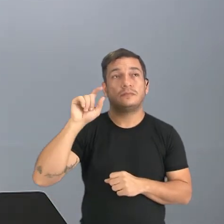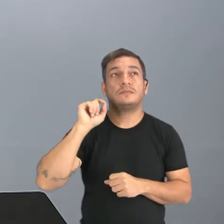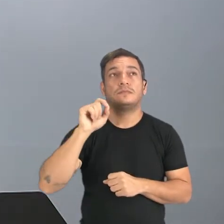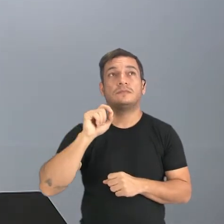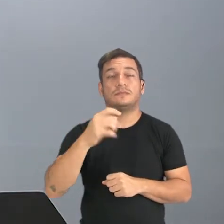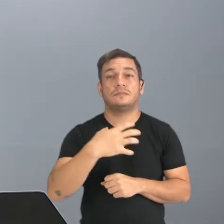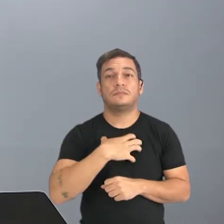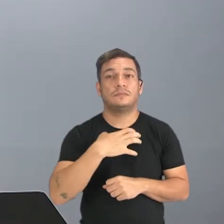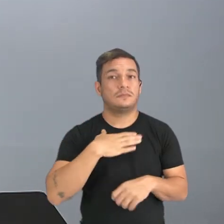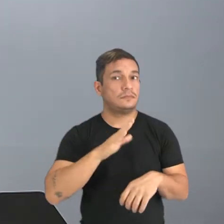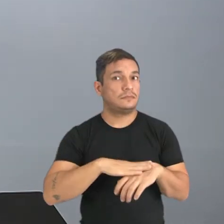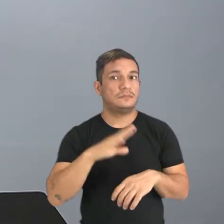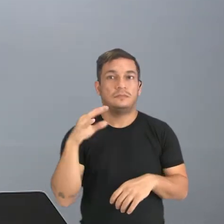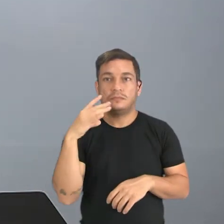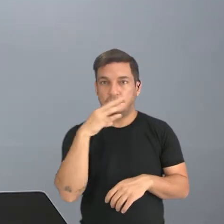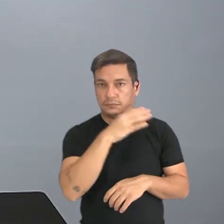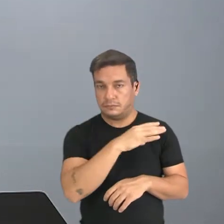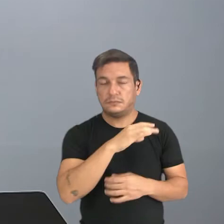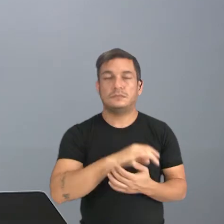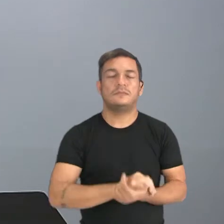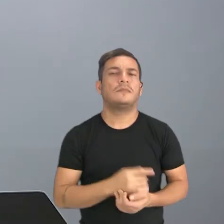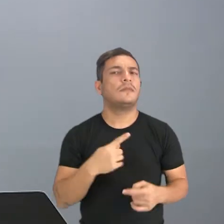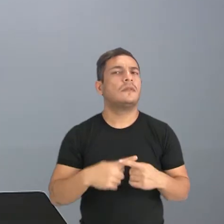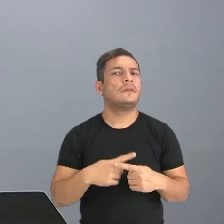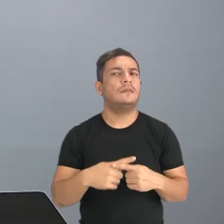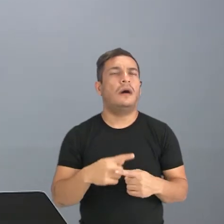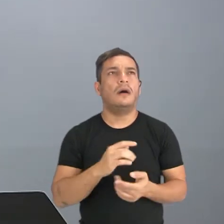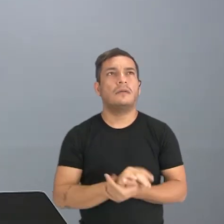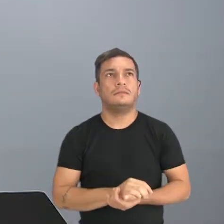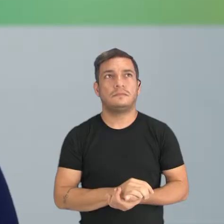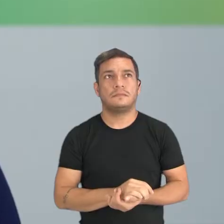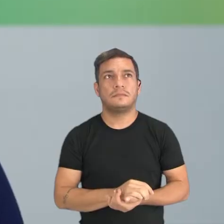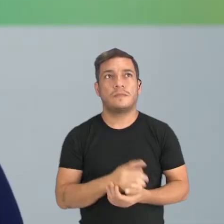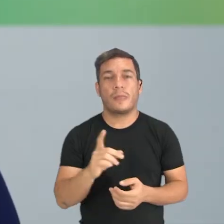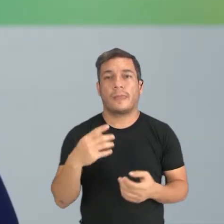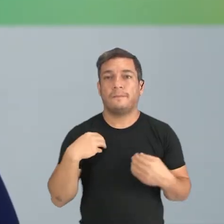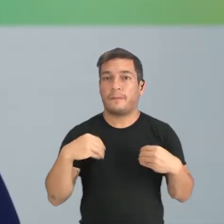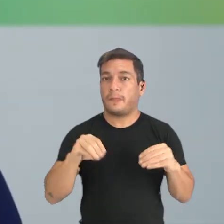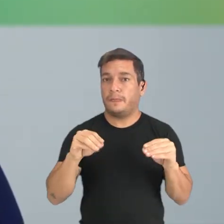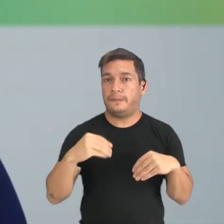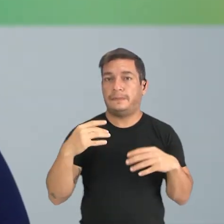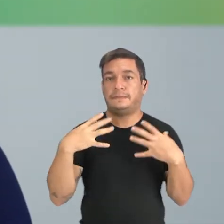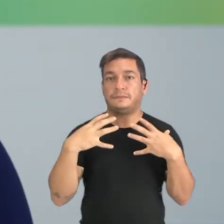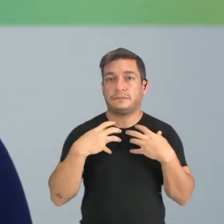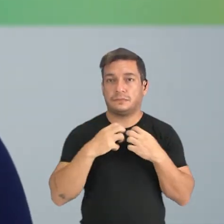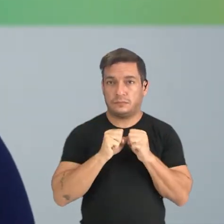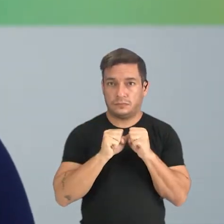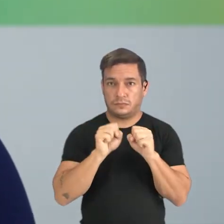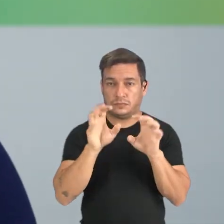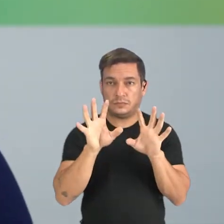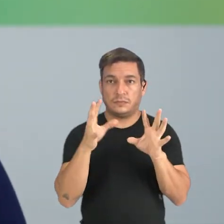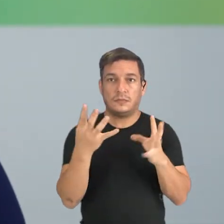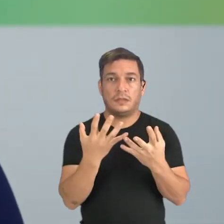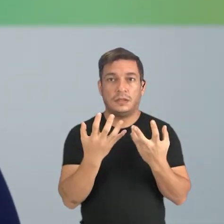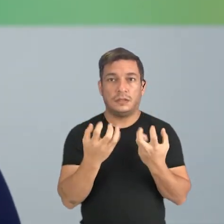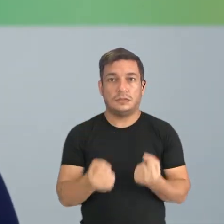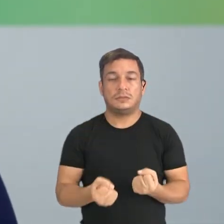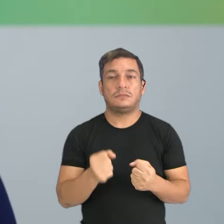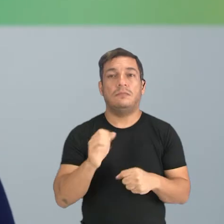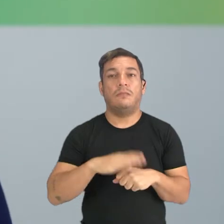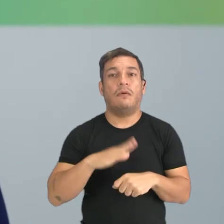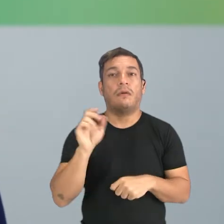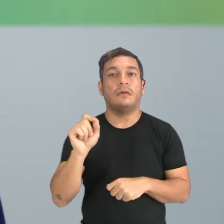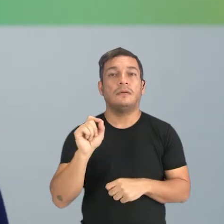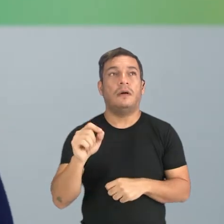passa a sentir mais calor. Por quê? Porque esse tecido escuro, ele absorve